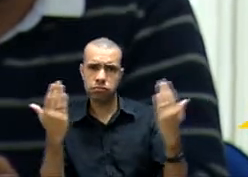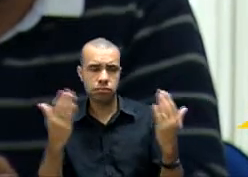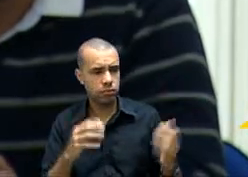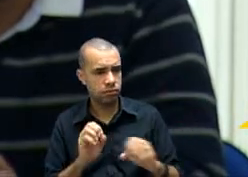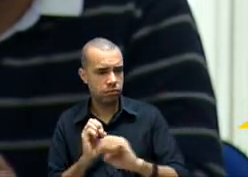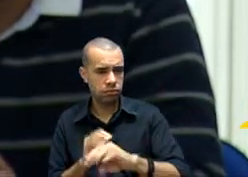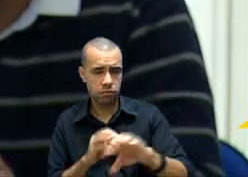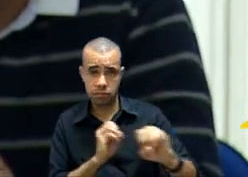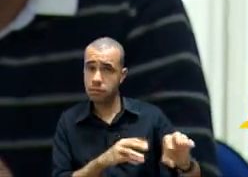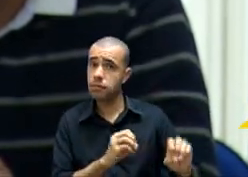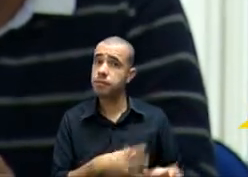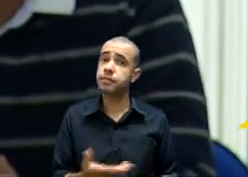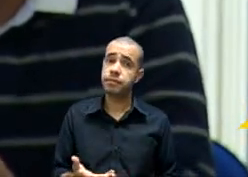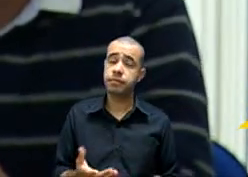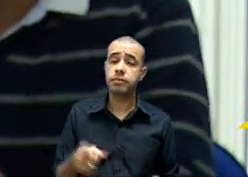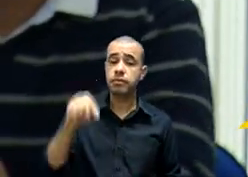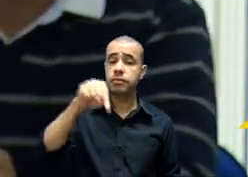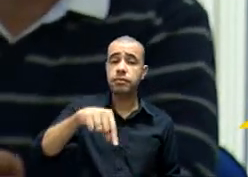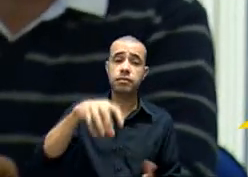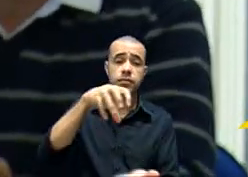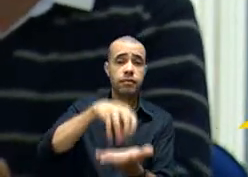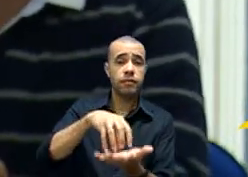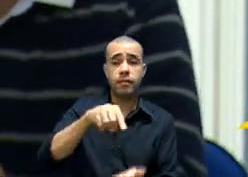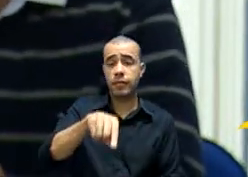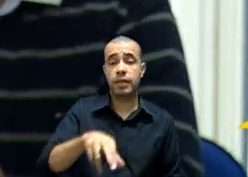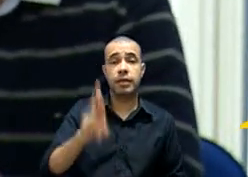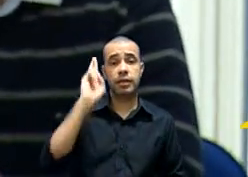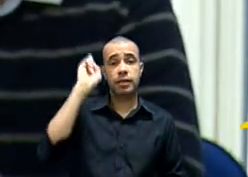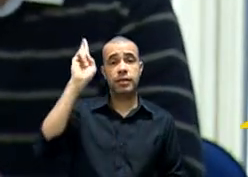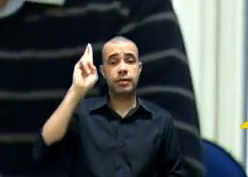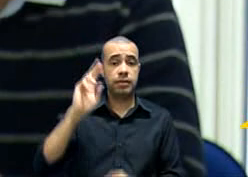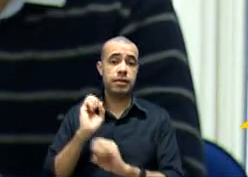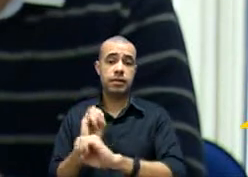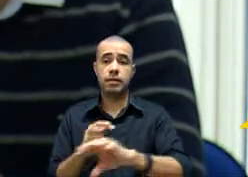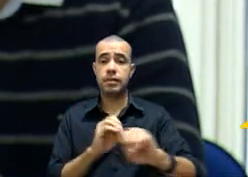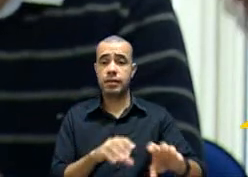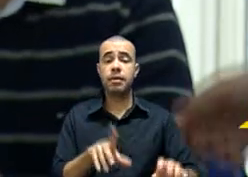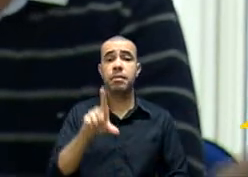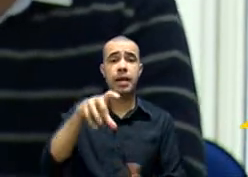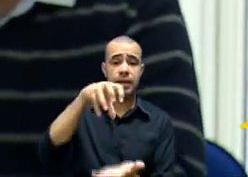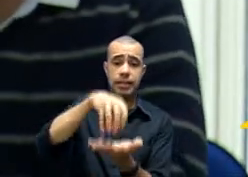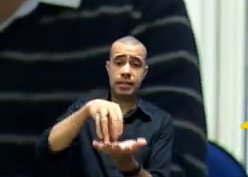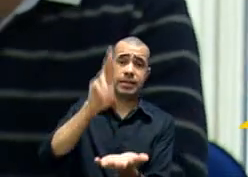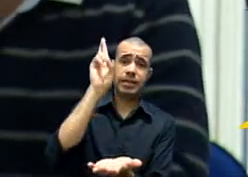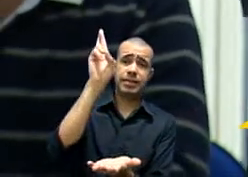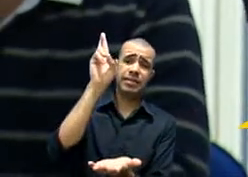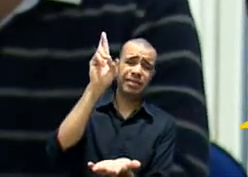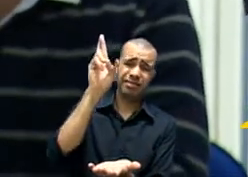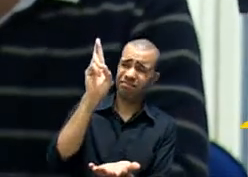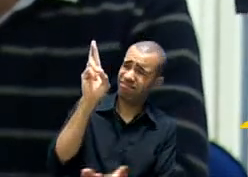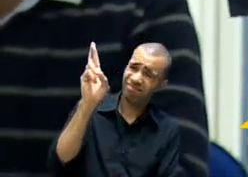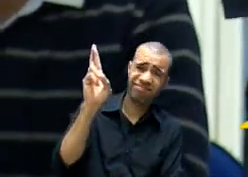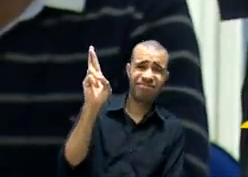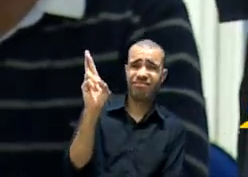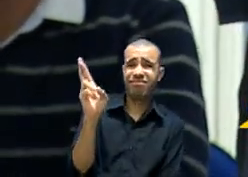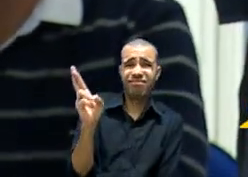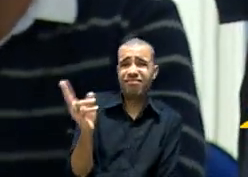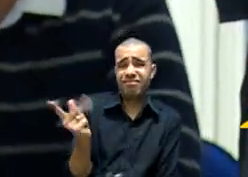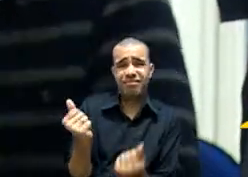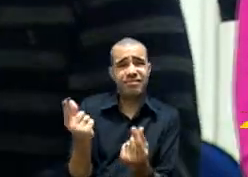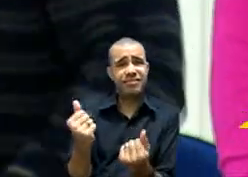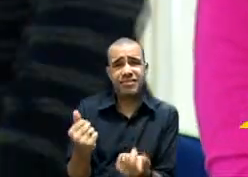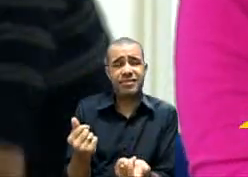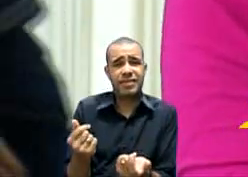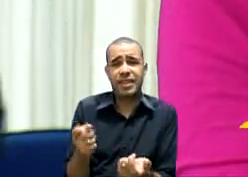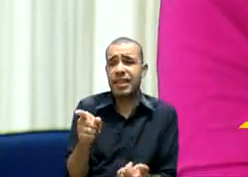de Referência de Educação, que não é centro de referência na cidade. Virou apenas um prédio que está abandonado lá,